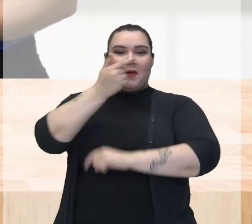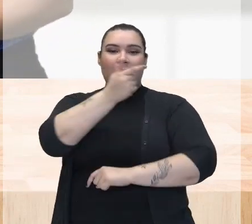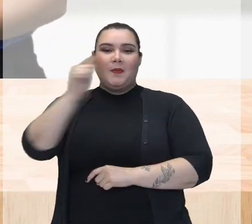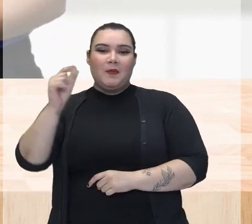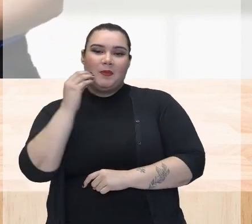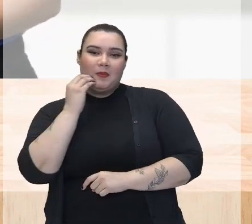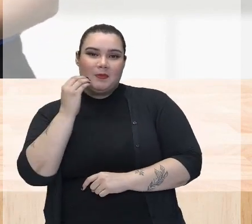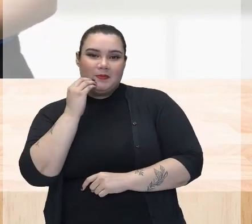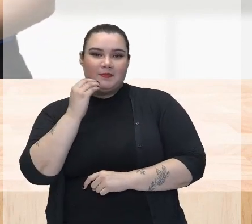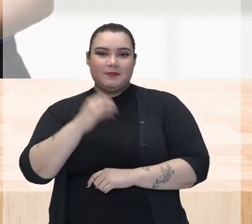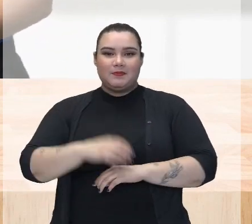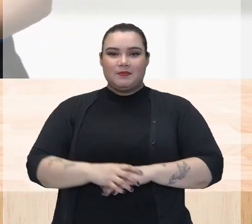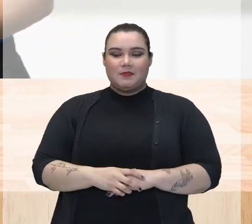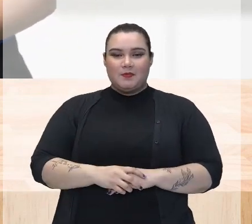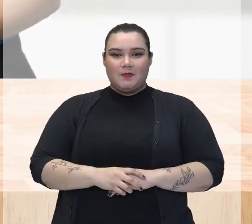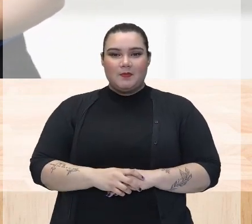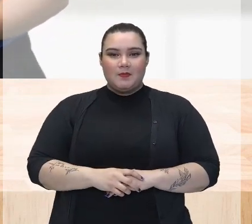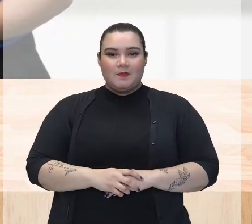oportunidade!